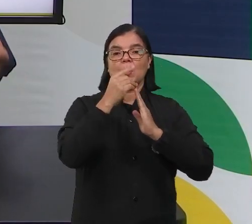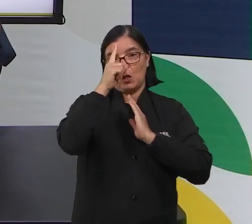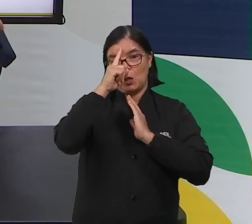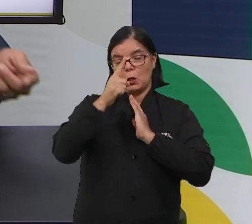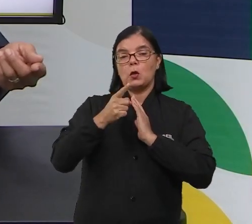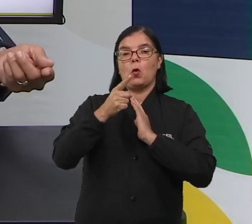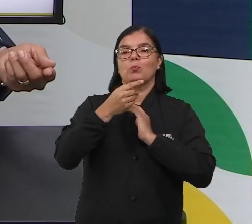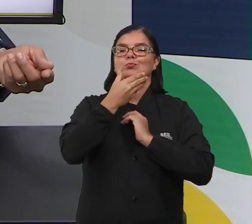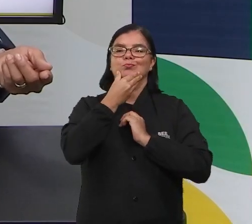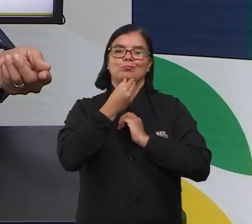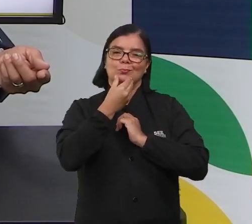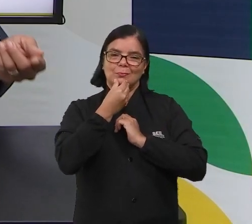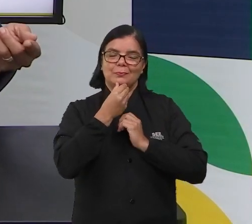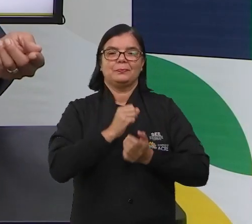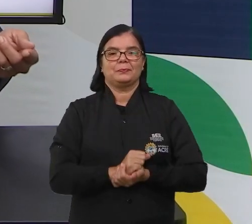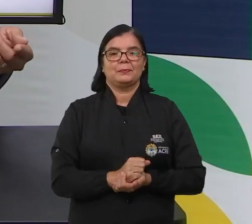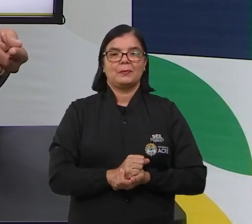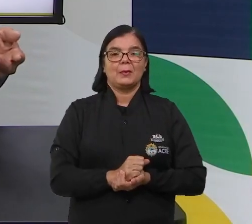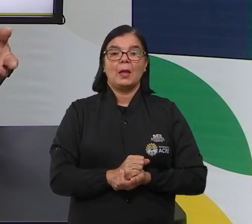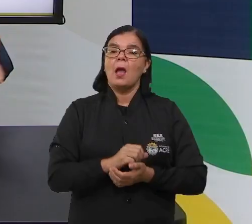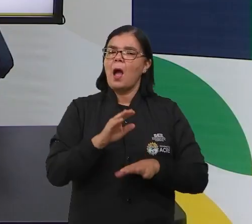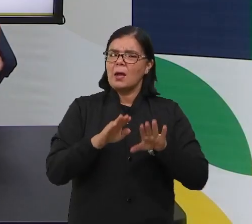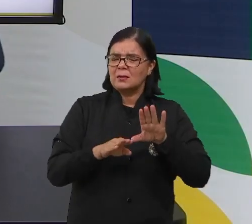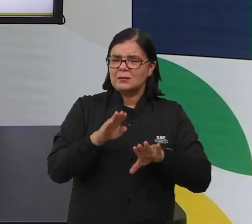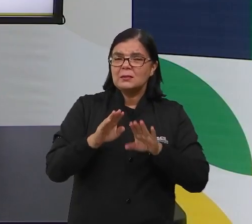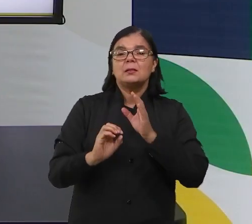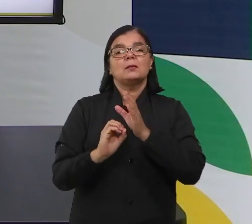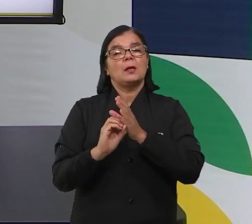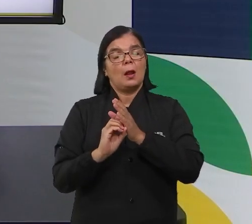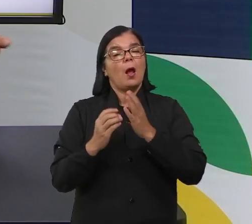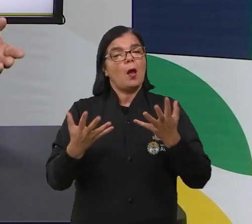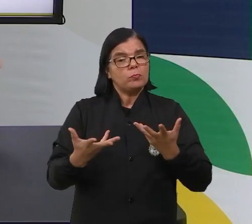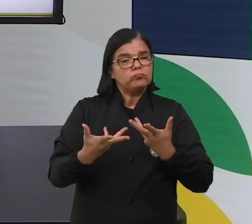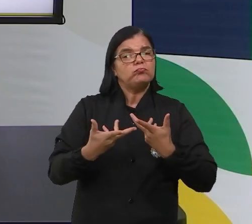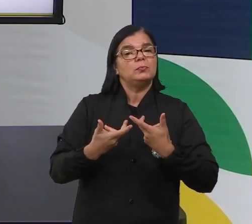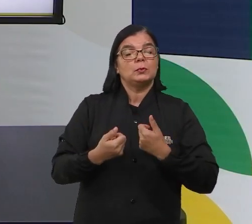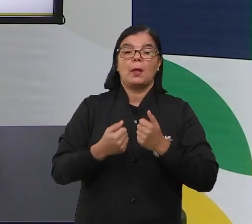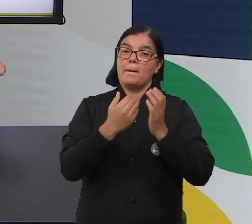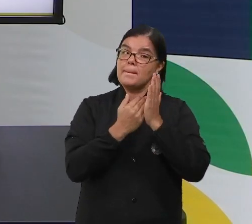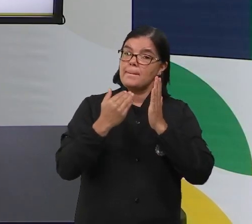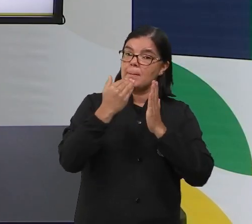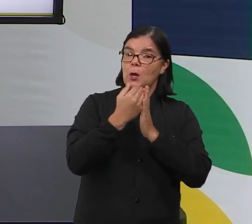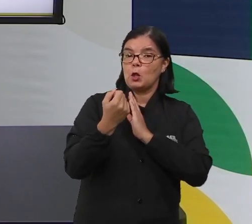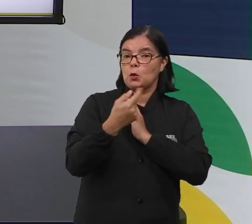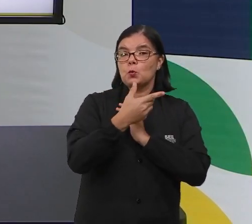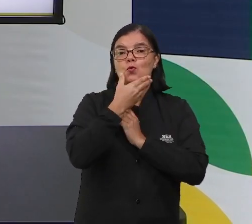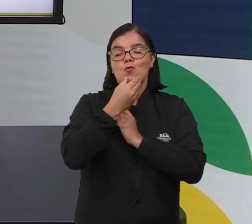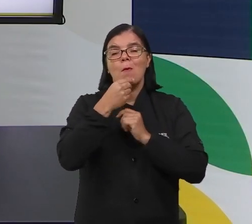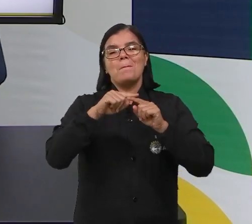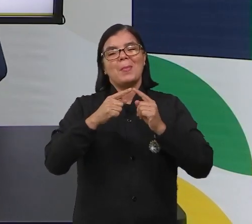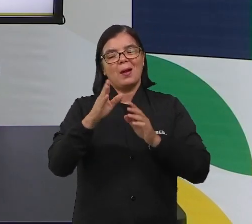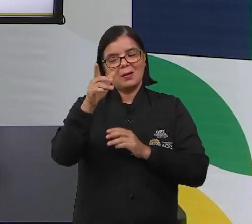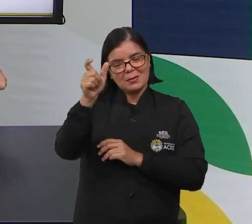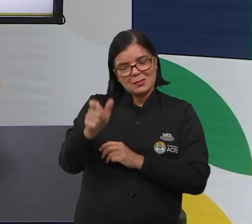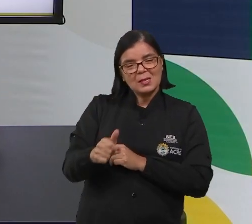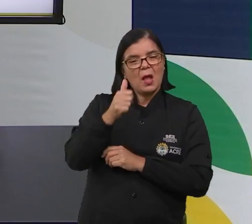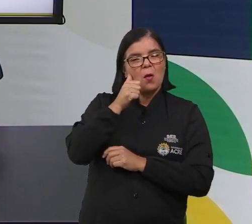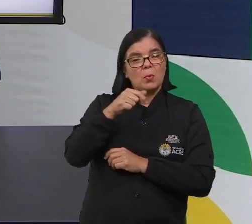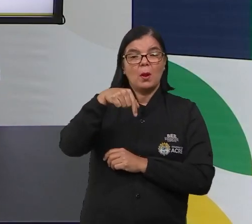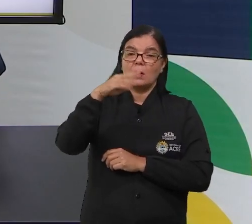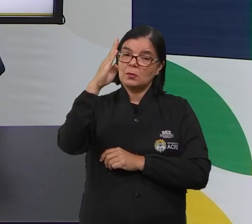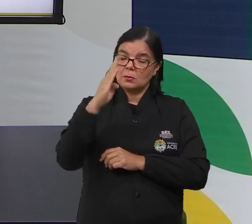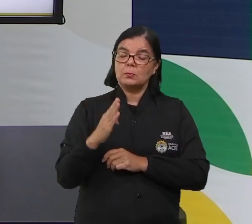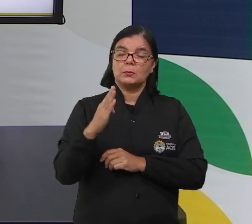comanda homens. Muitas vezes a competência dela é até maior, mas pelo fato de ser mulher, aqui no